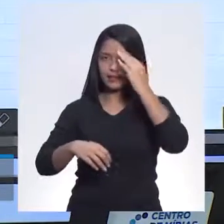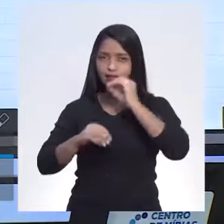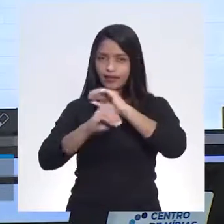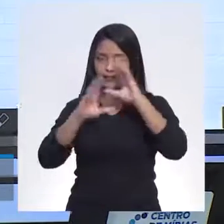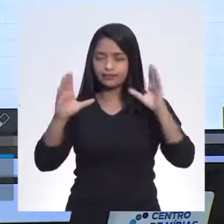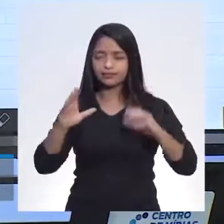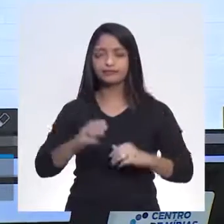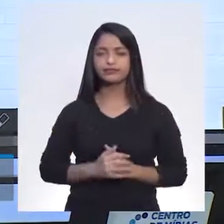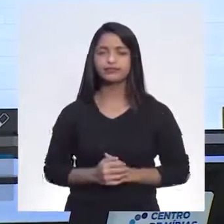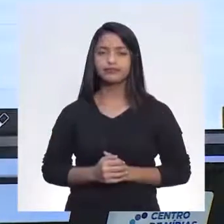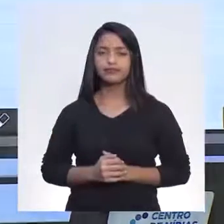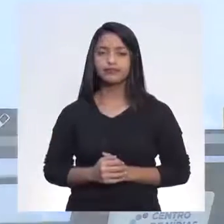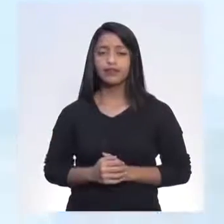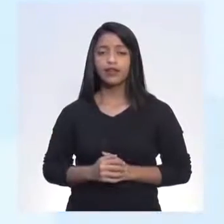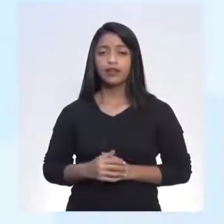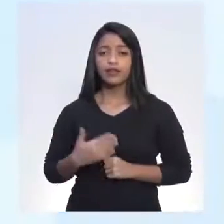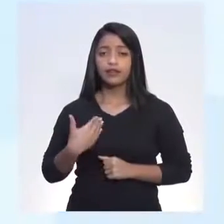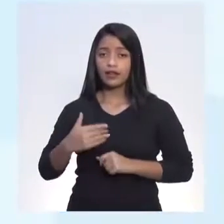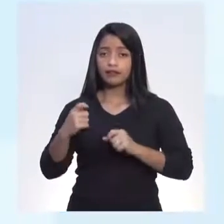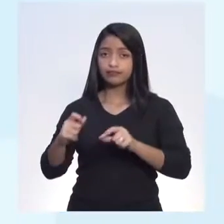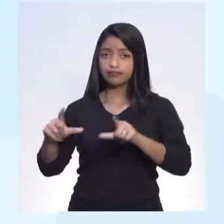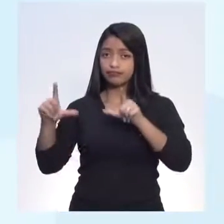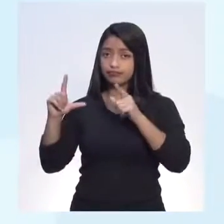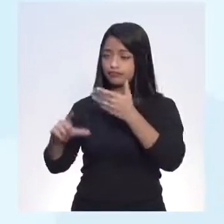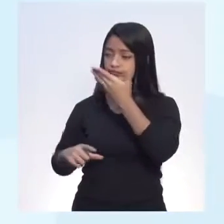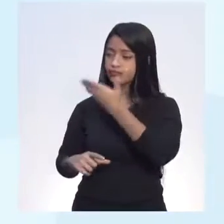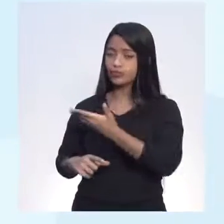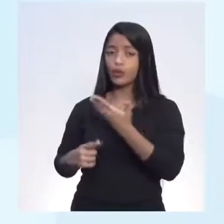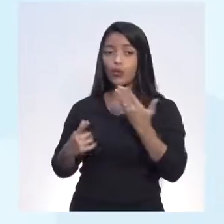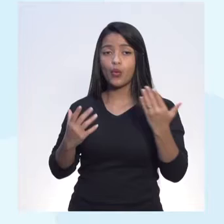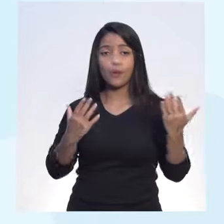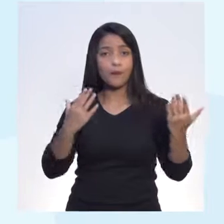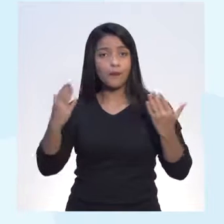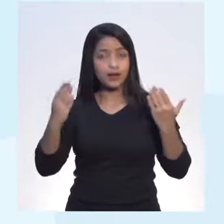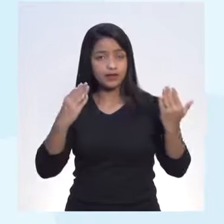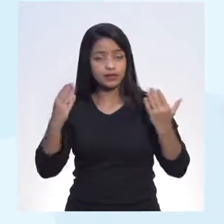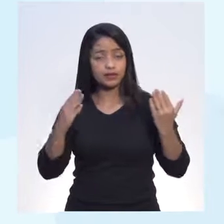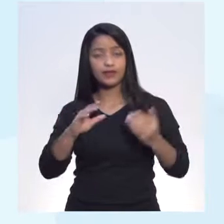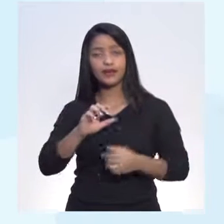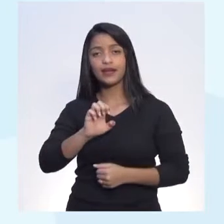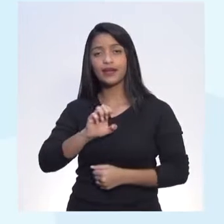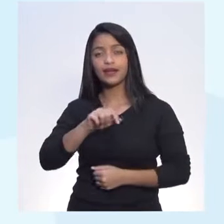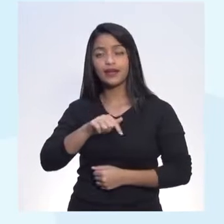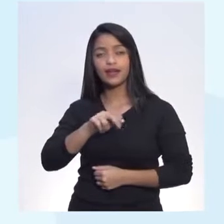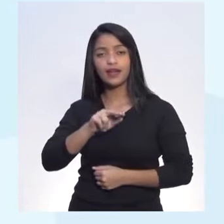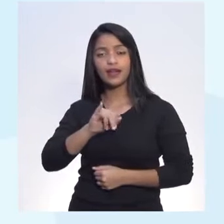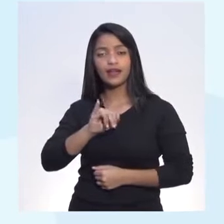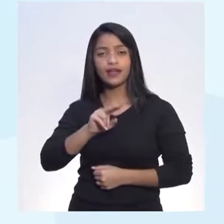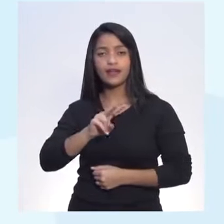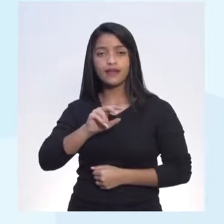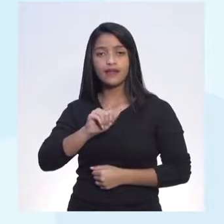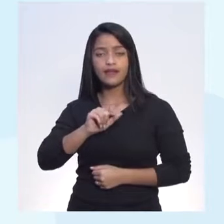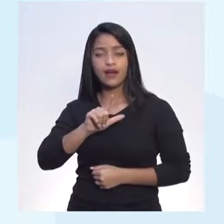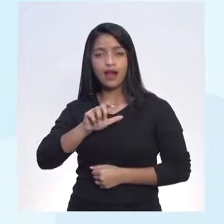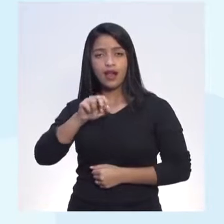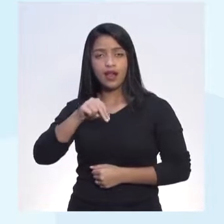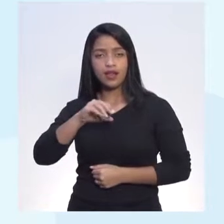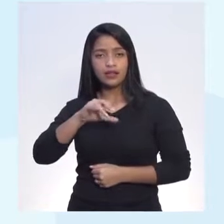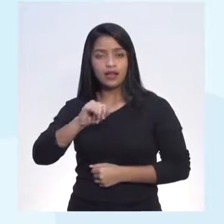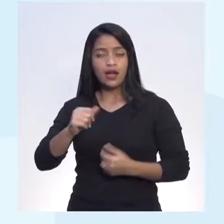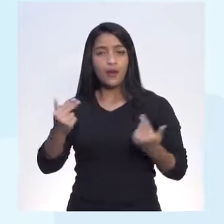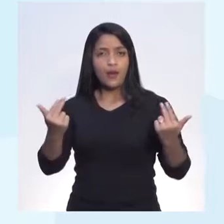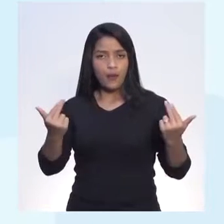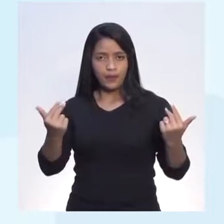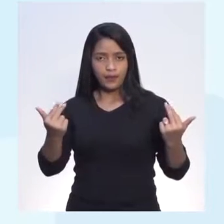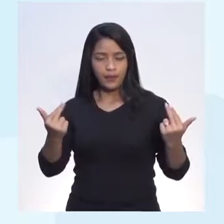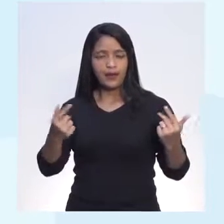na telinha a comparação se a gente fizesse por equivalência, que é um dos modelos que eu apresentei lá no comecinho,